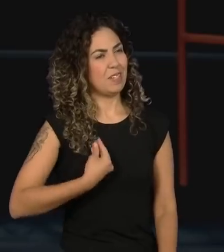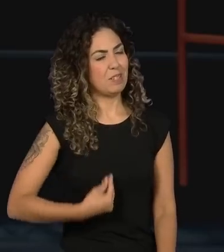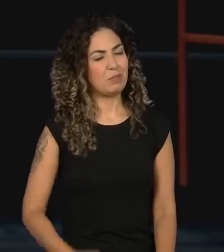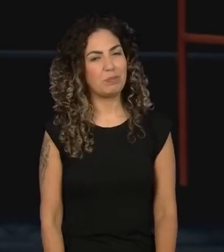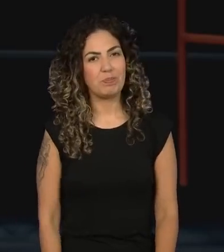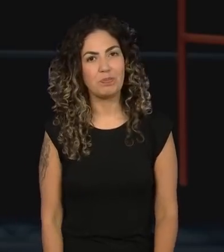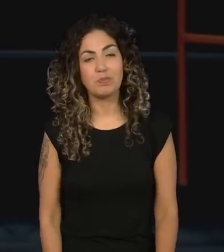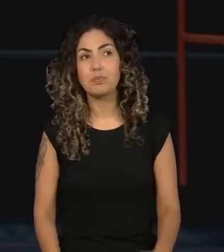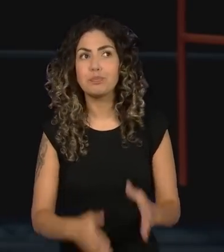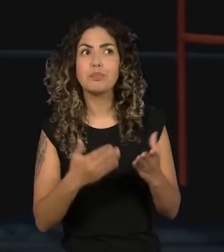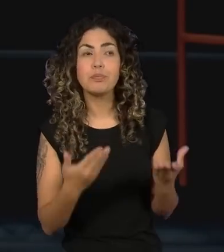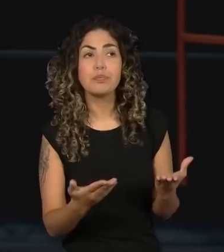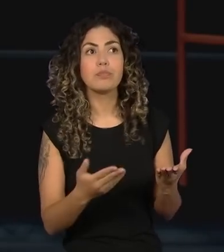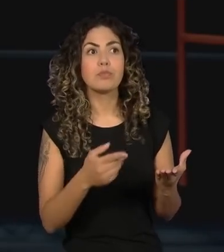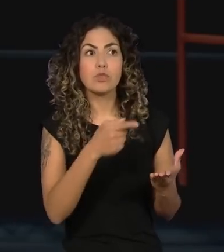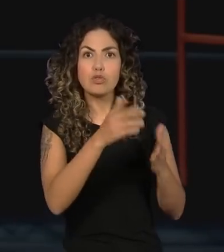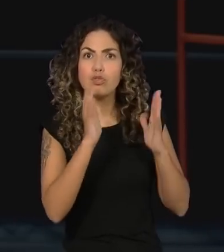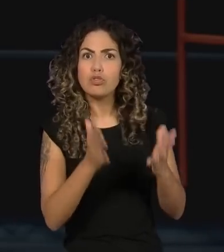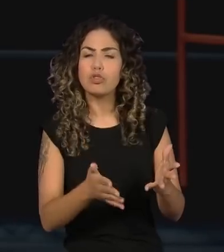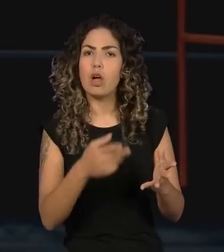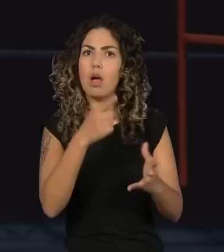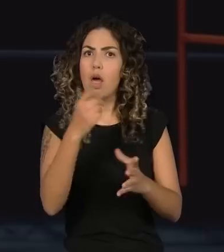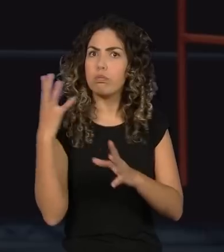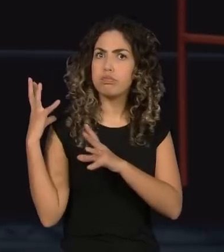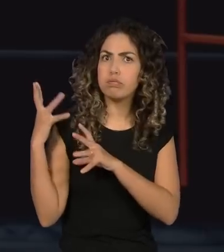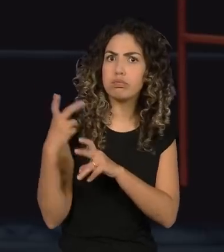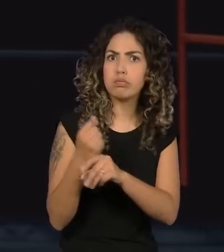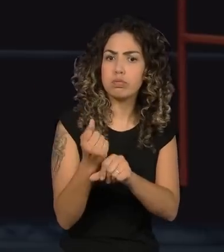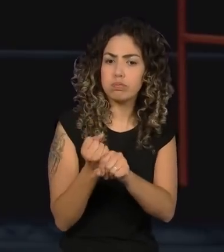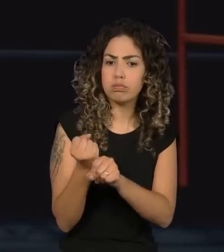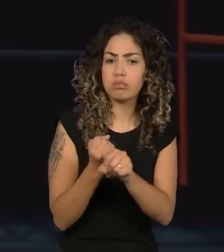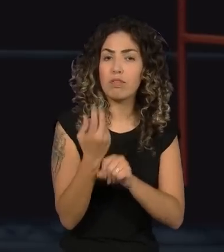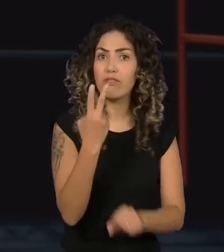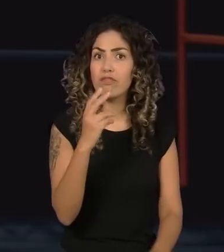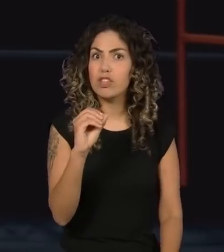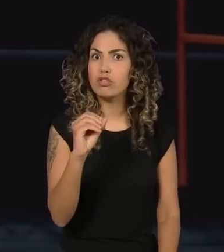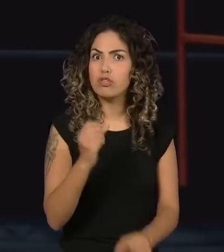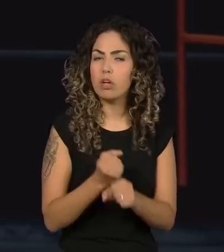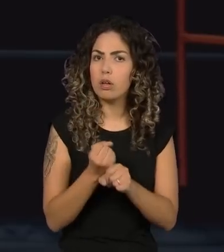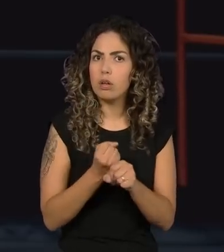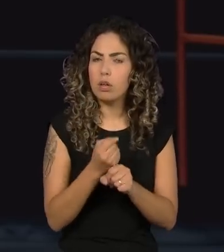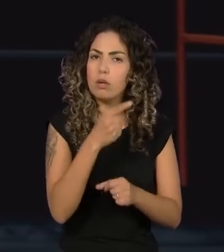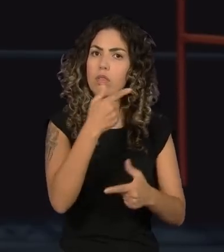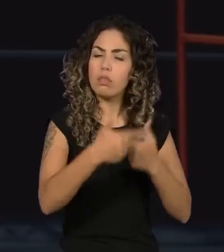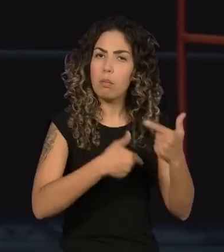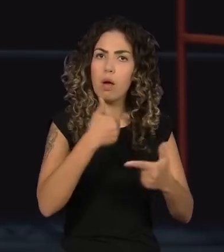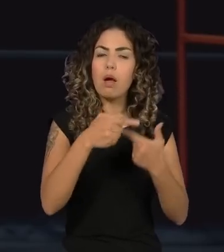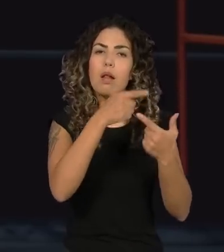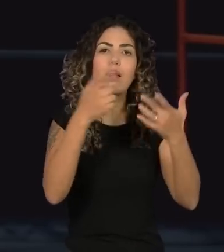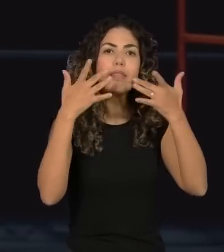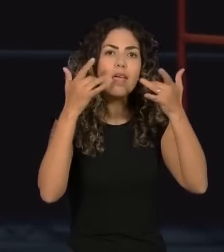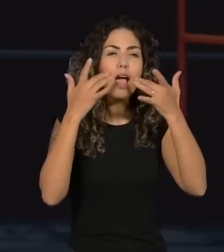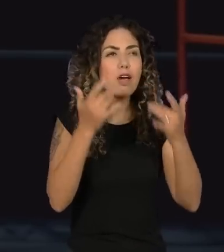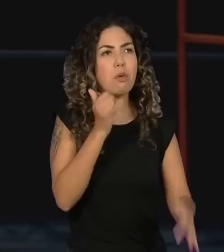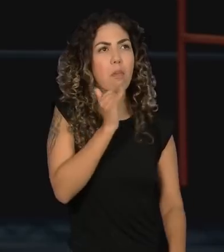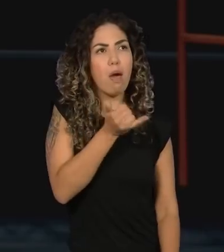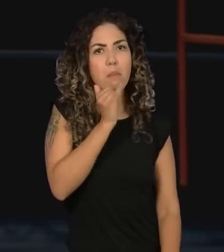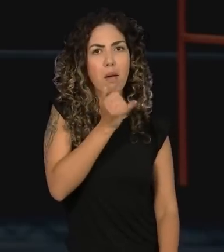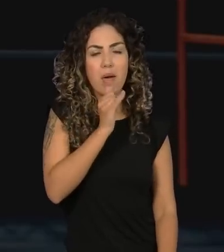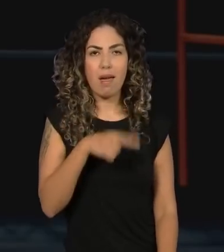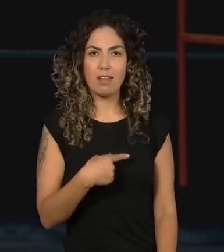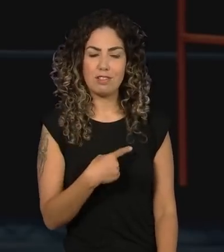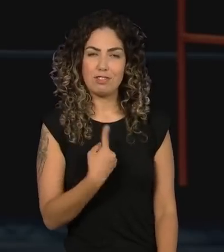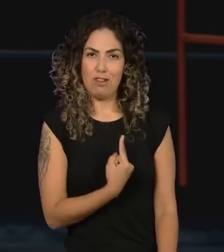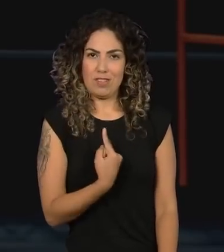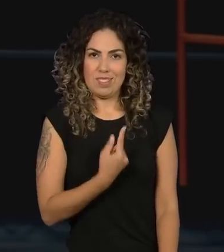Clarice, há quase 20 anos você apresenta o seu monólogo A Alma Imoral, que é, sem dúvida nenhuma, um fenômeno, né? A